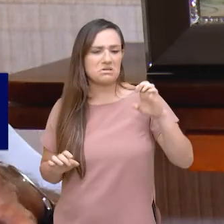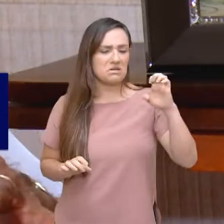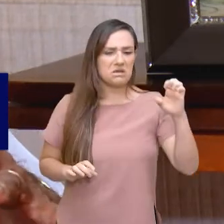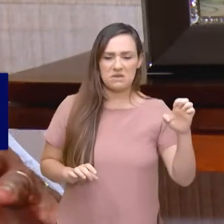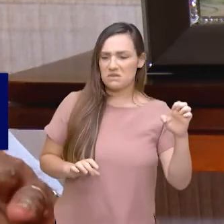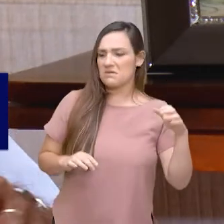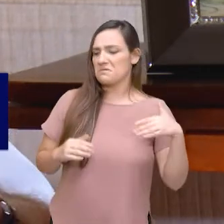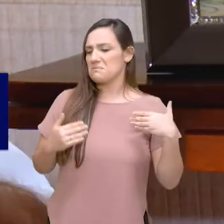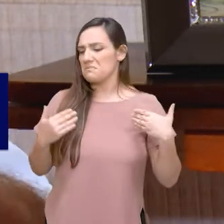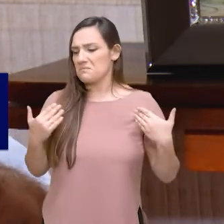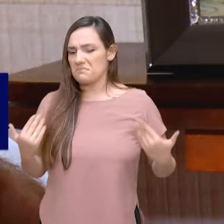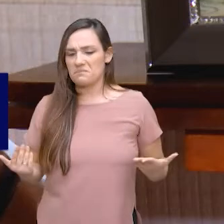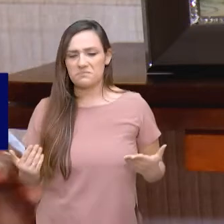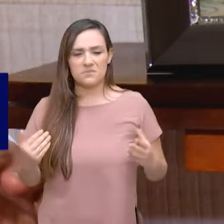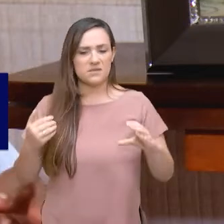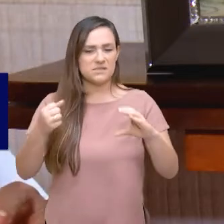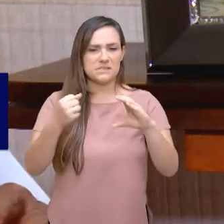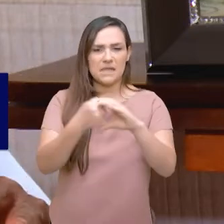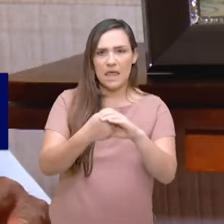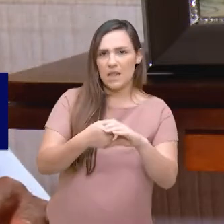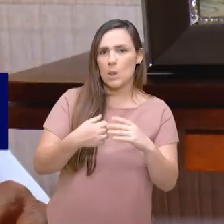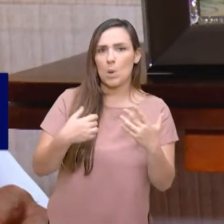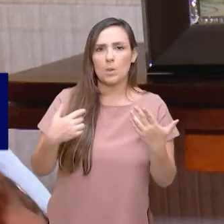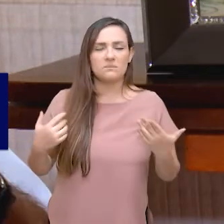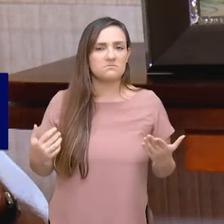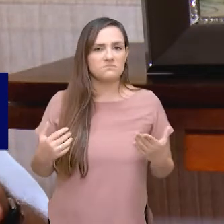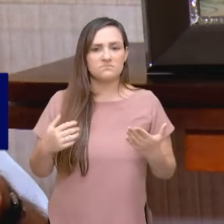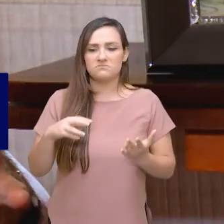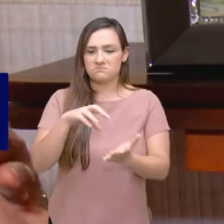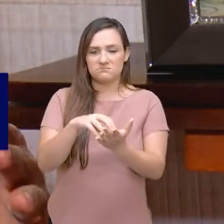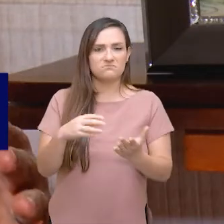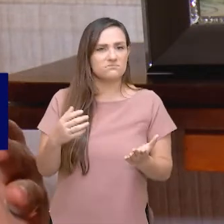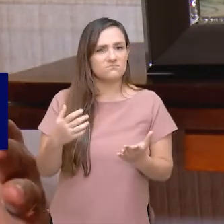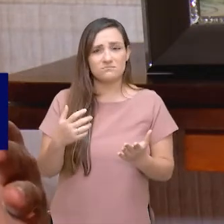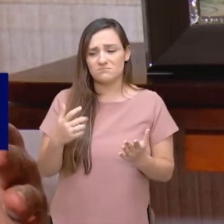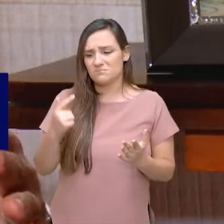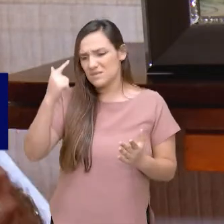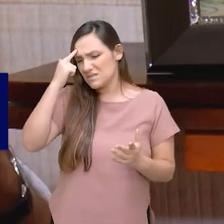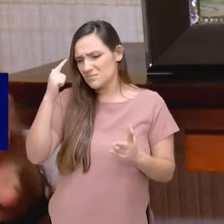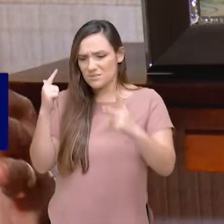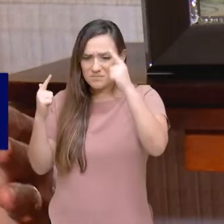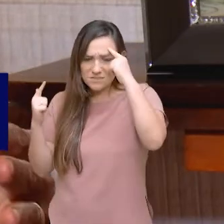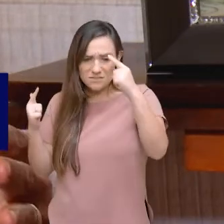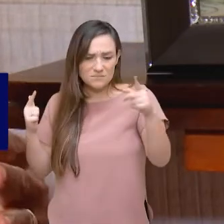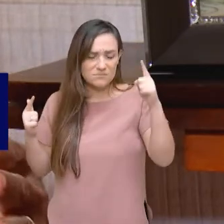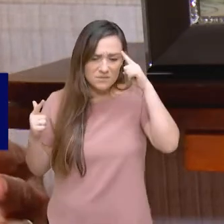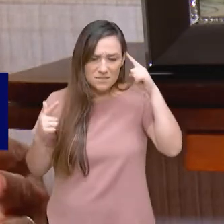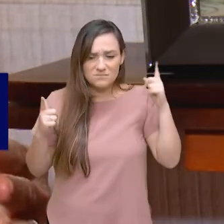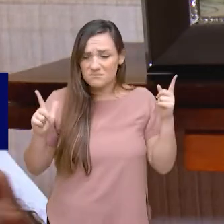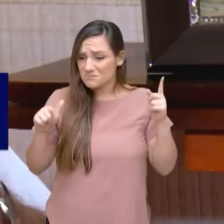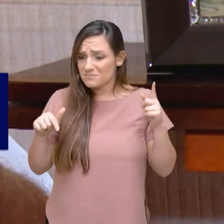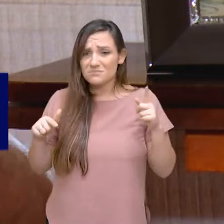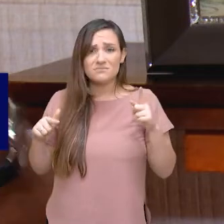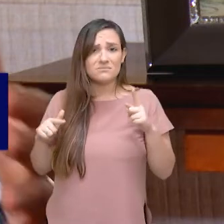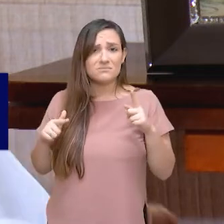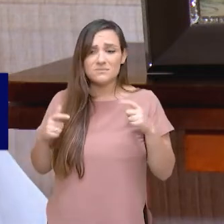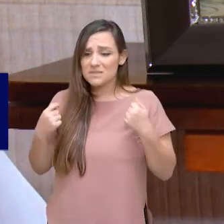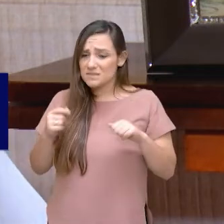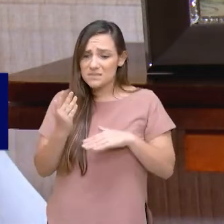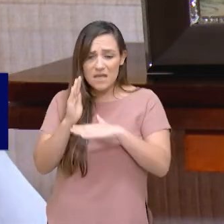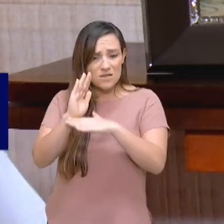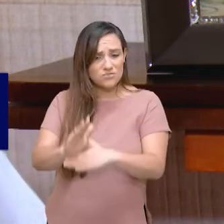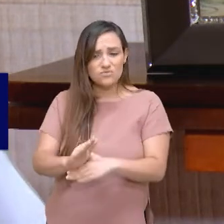de esquerda, se é partido de centro. Porque o pensamento é comum, é o bem da pátria, é o bem-estar